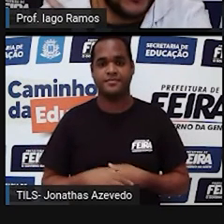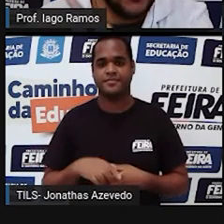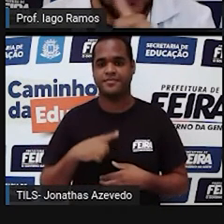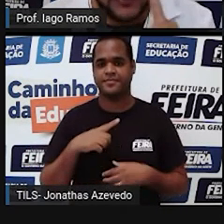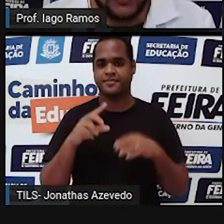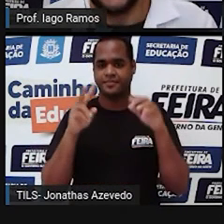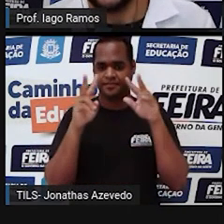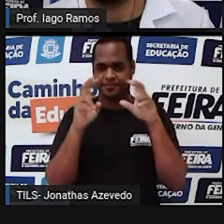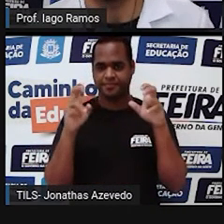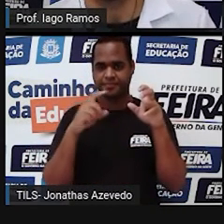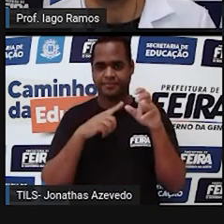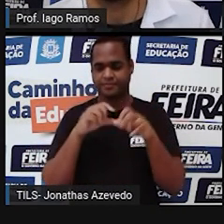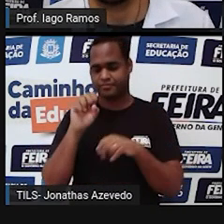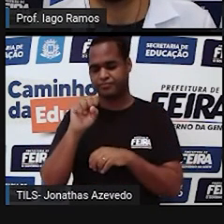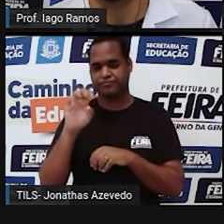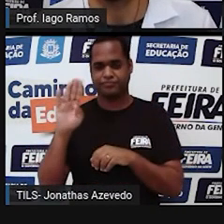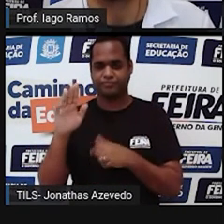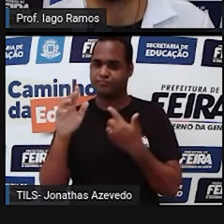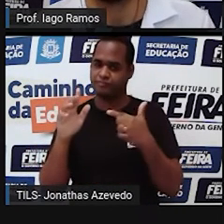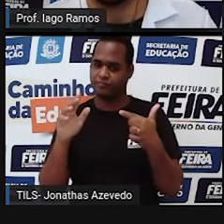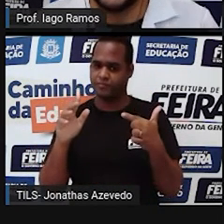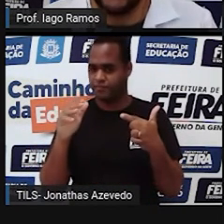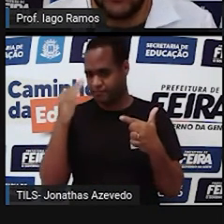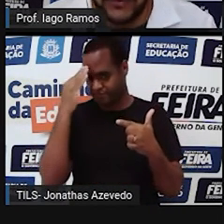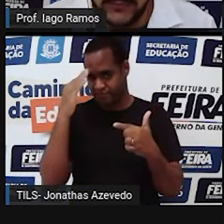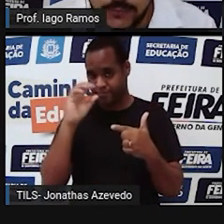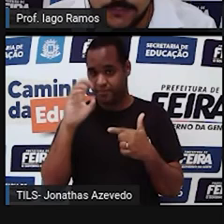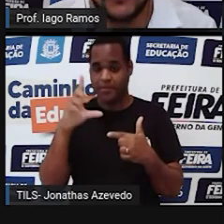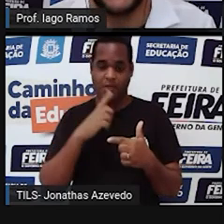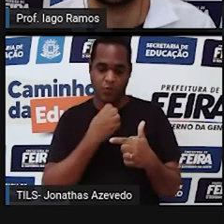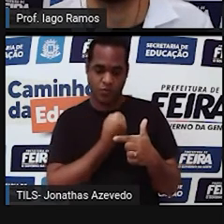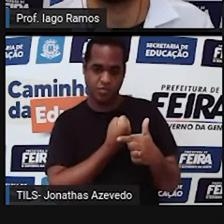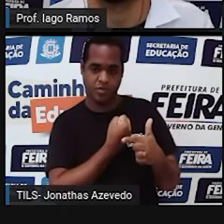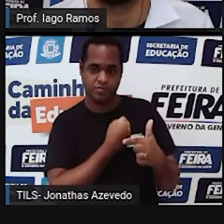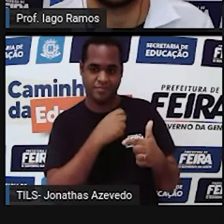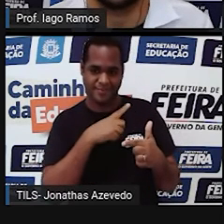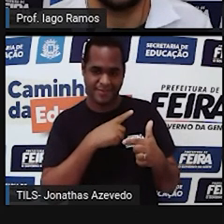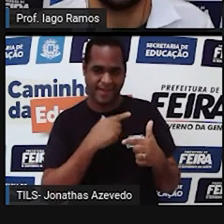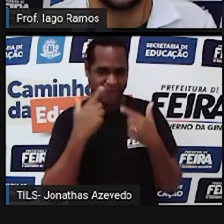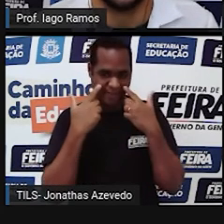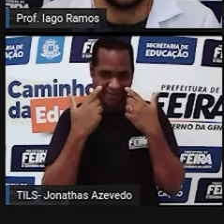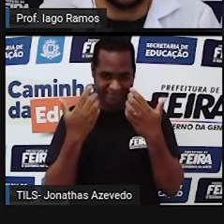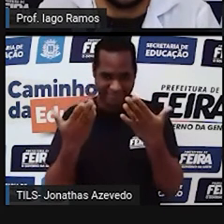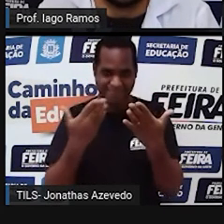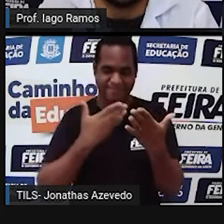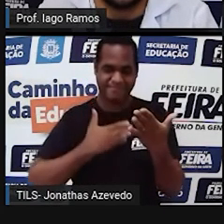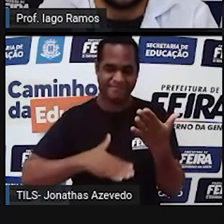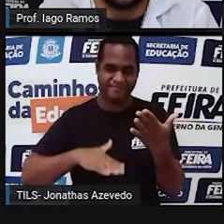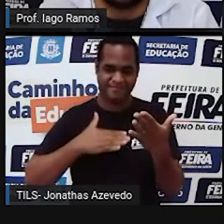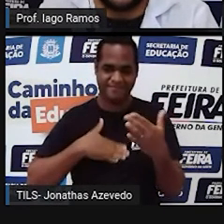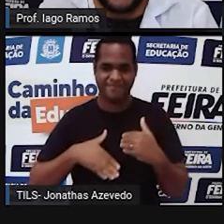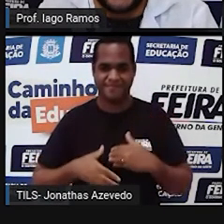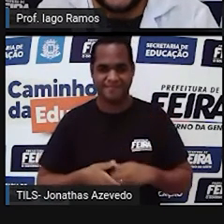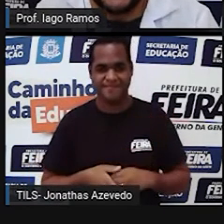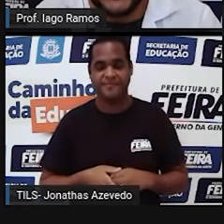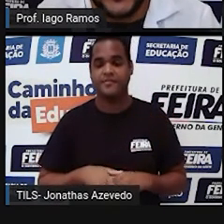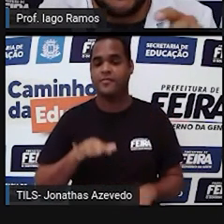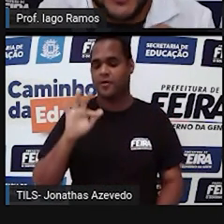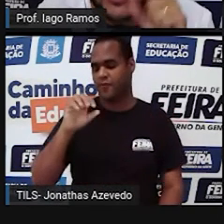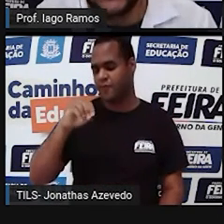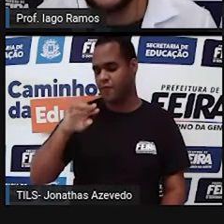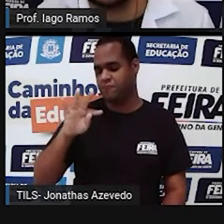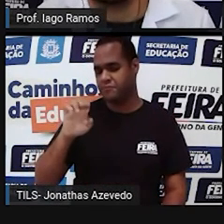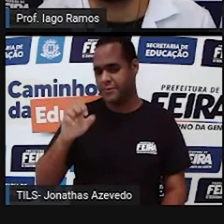título, não tem subtítulo, certo? Tem números, é só olhar com calma. Tem fonte